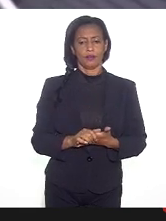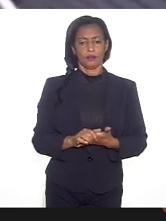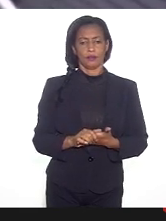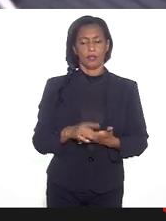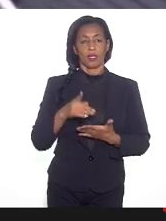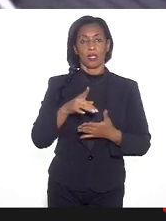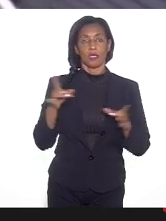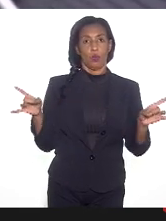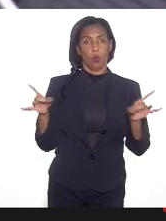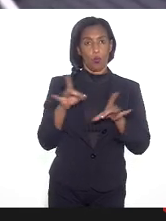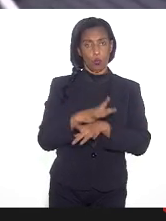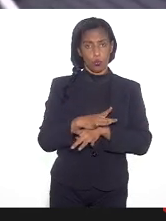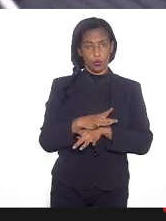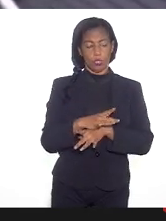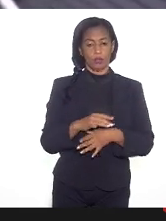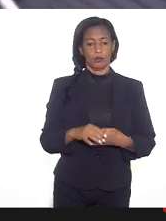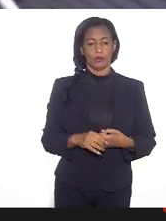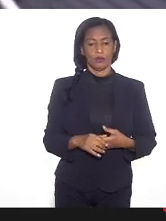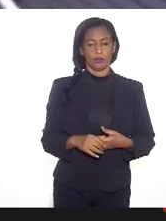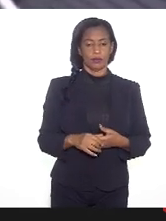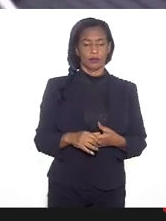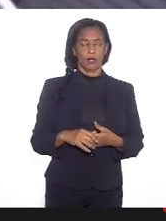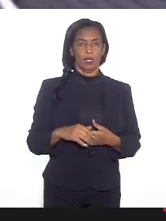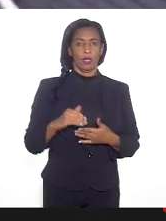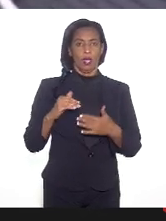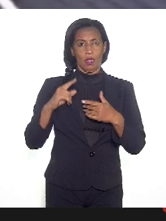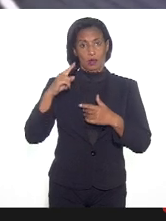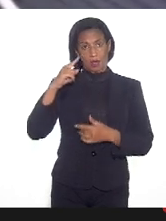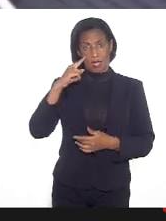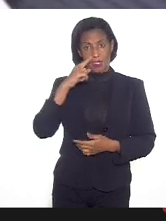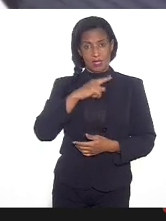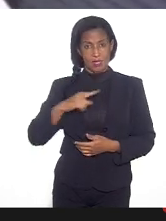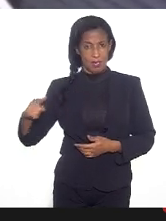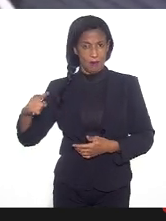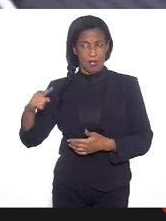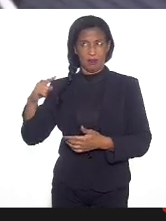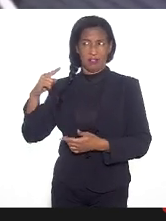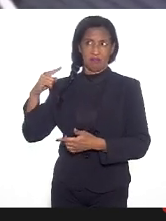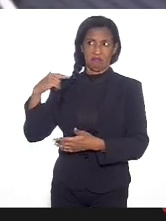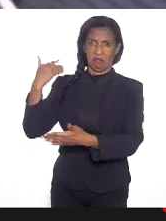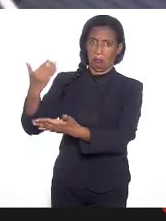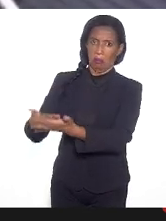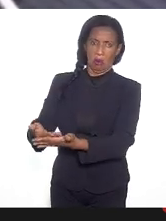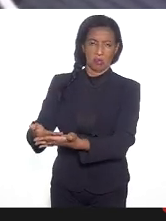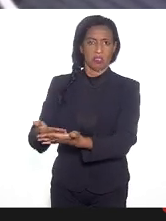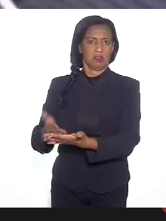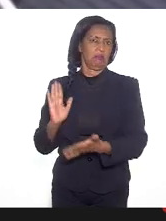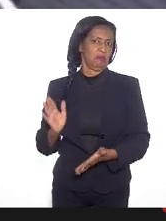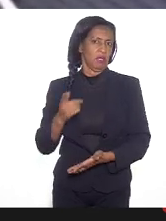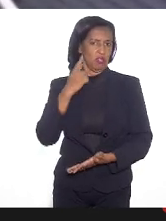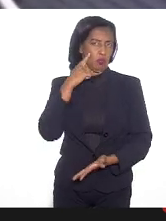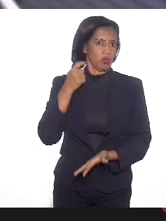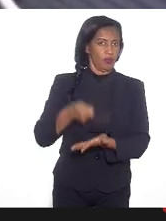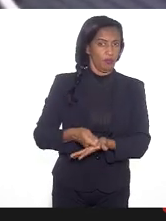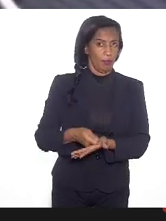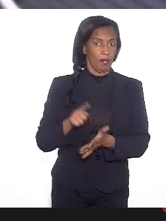dessa conclusão, né, na próxima semana. Isso aí a gente pode afirmar desse